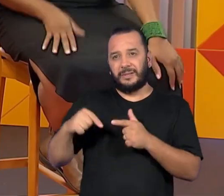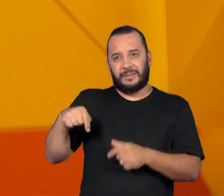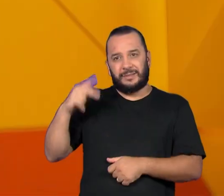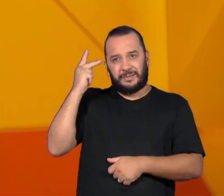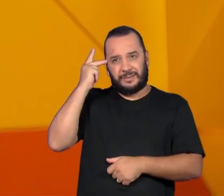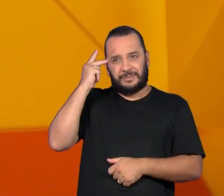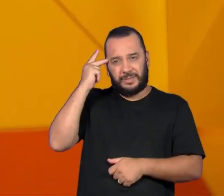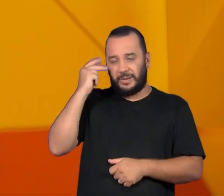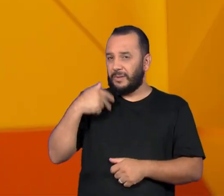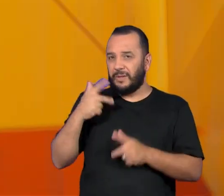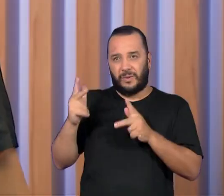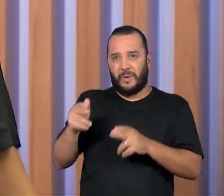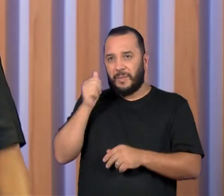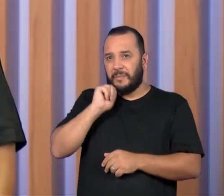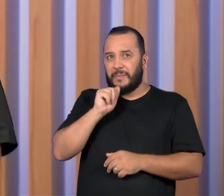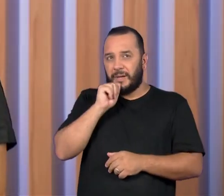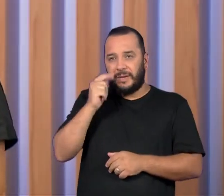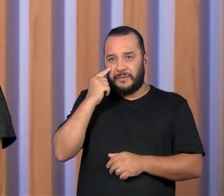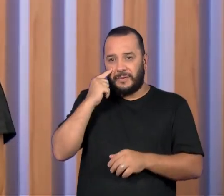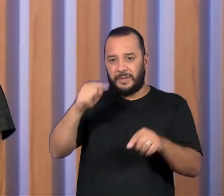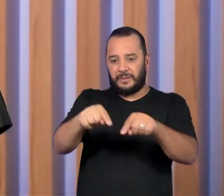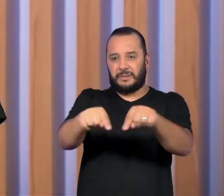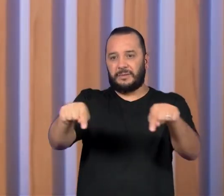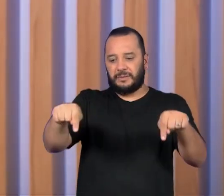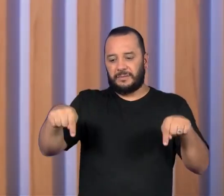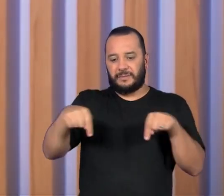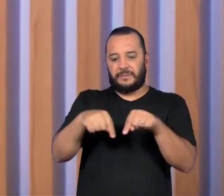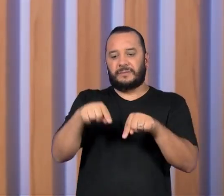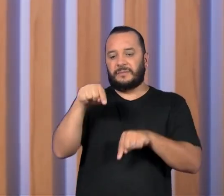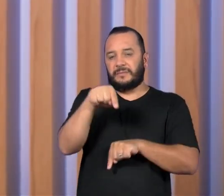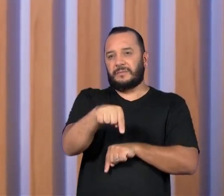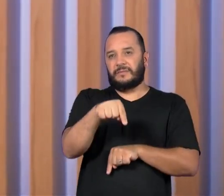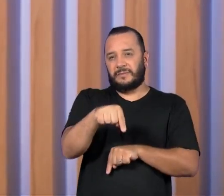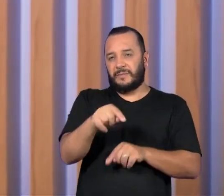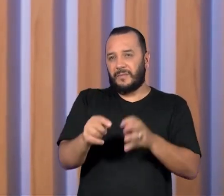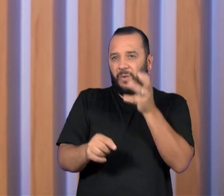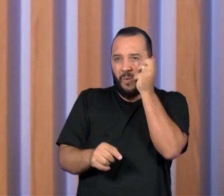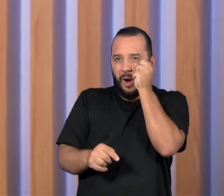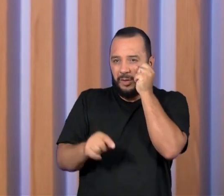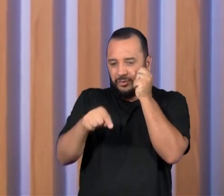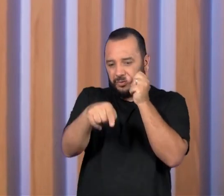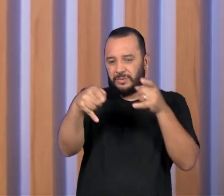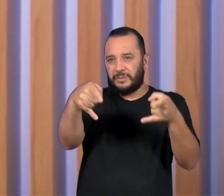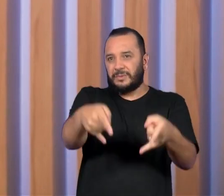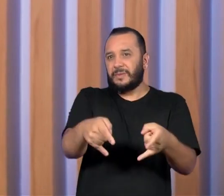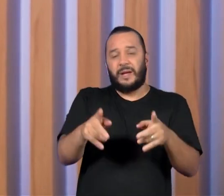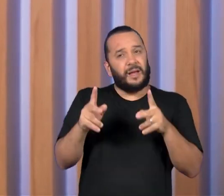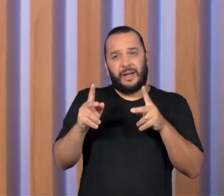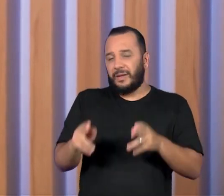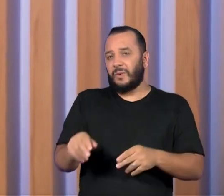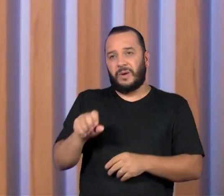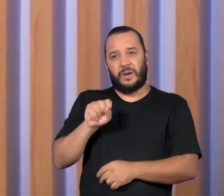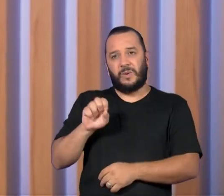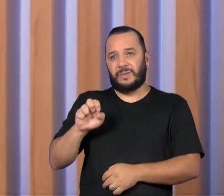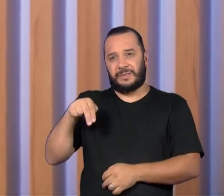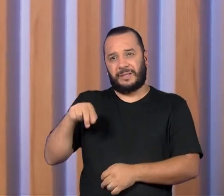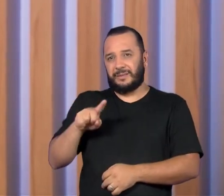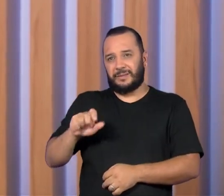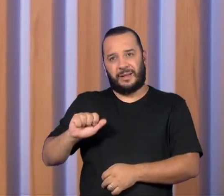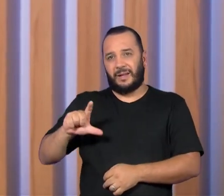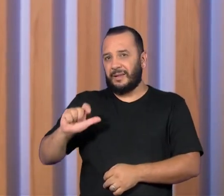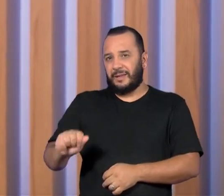mãe. Né? Olhar para o quarto da empregada e entender que é o último cômodo da senzala. É isso que eu falo sempre, porque a gente continua sendo